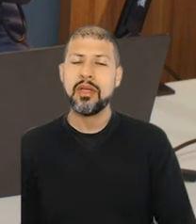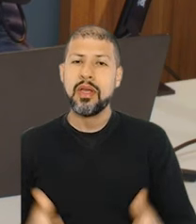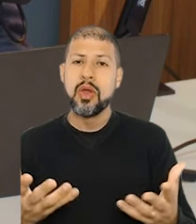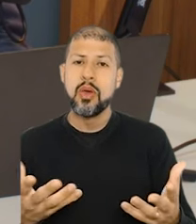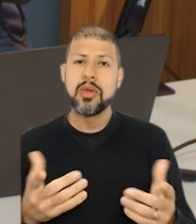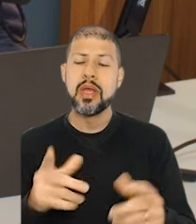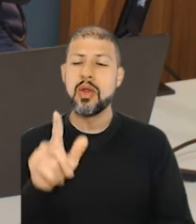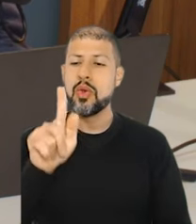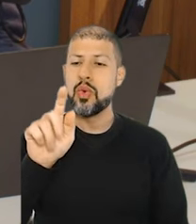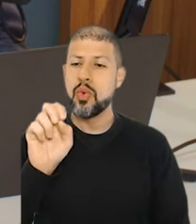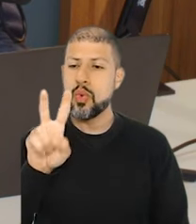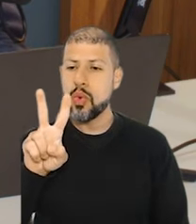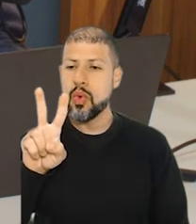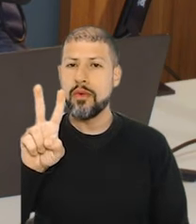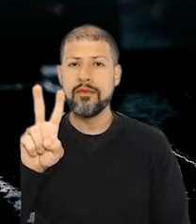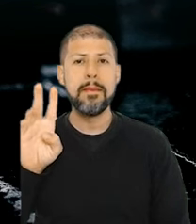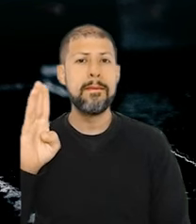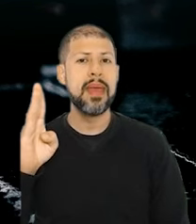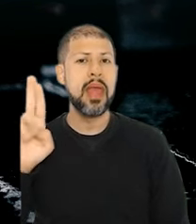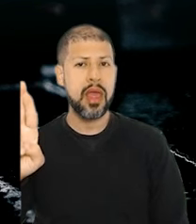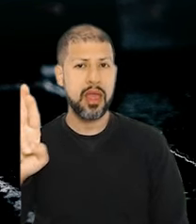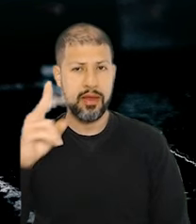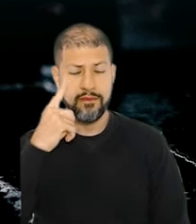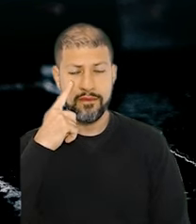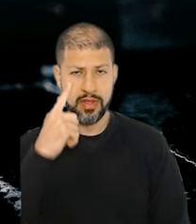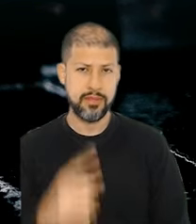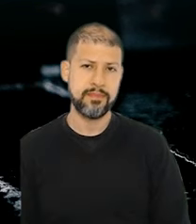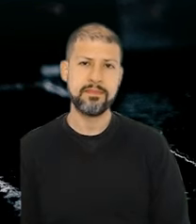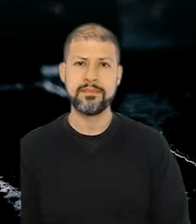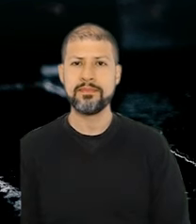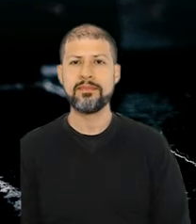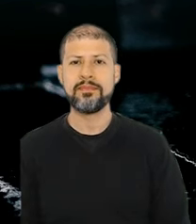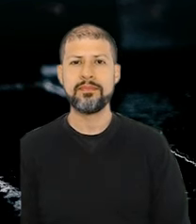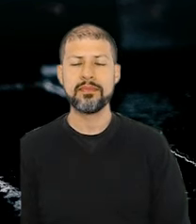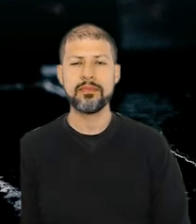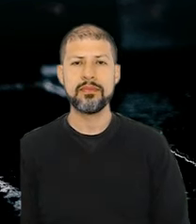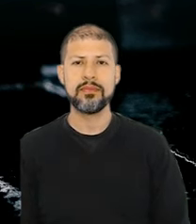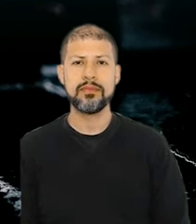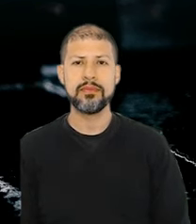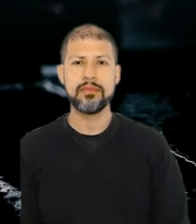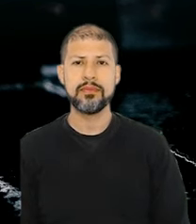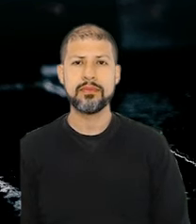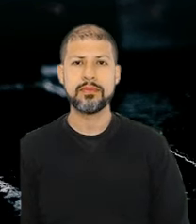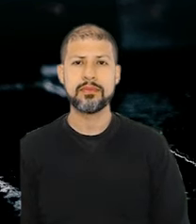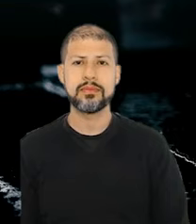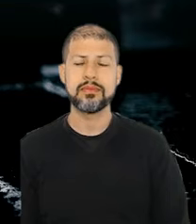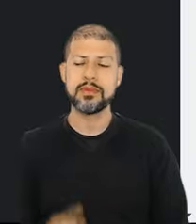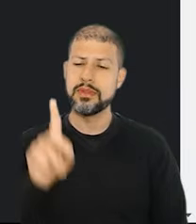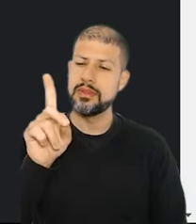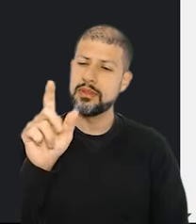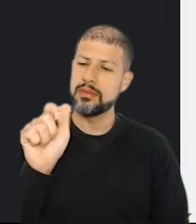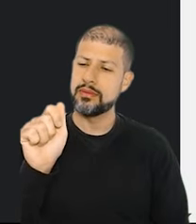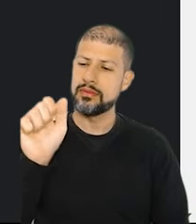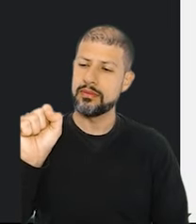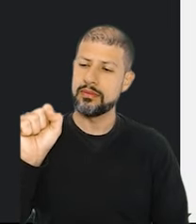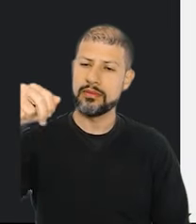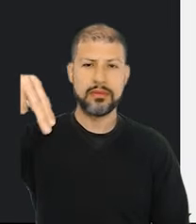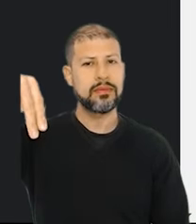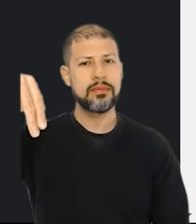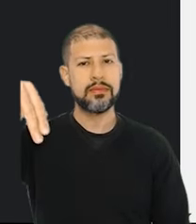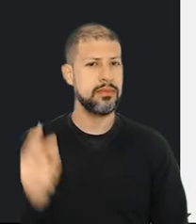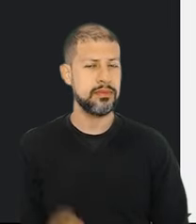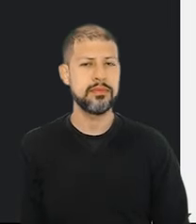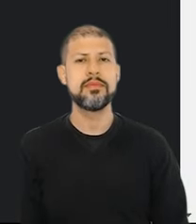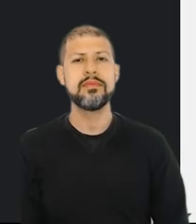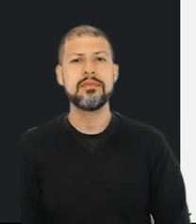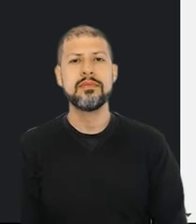govbr então eu venho aqui govbr das SN